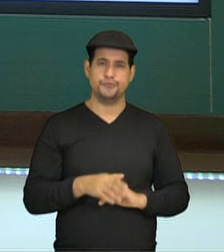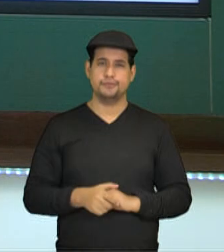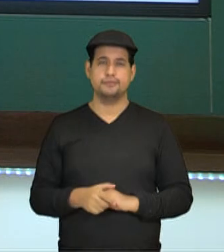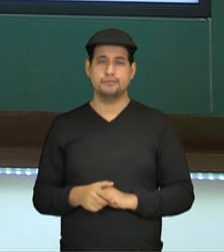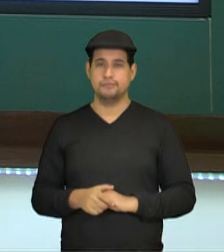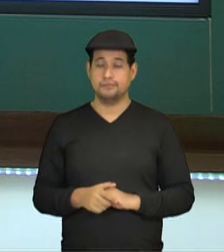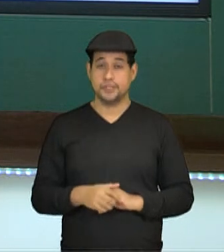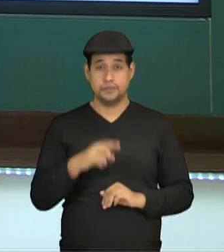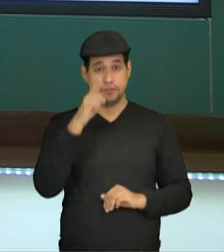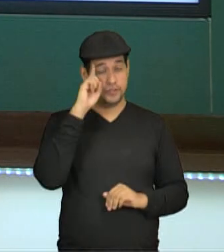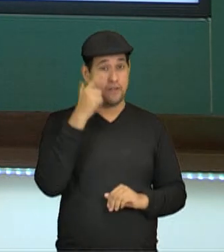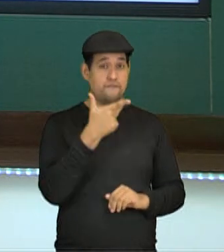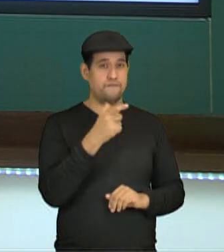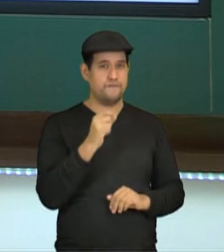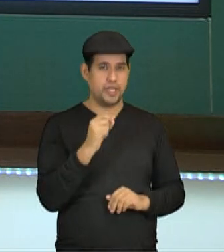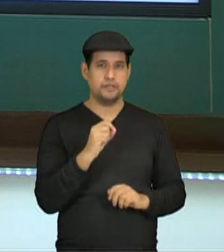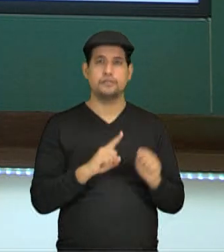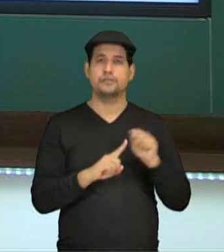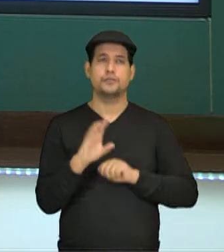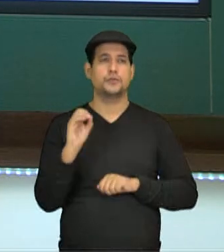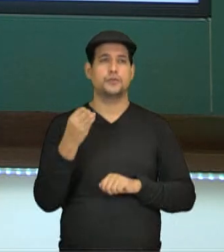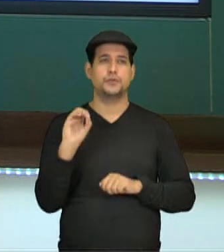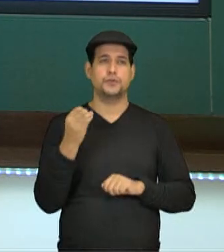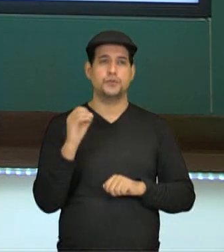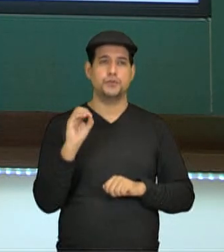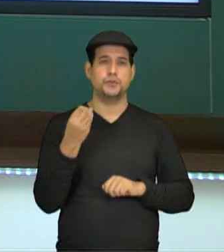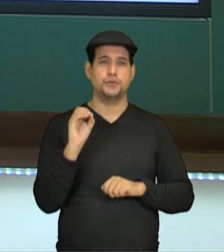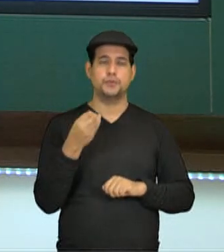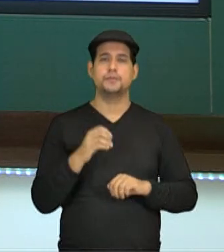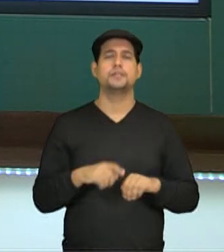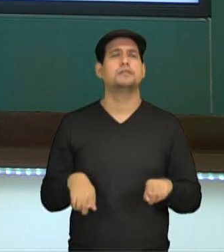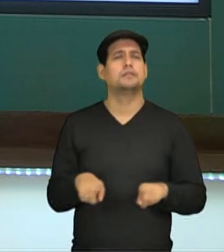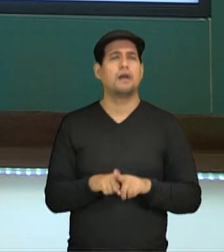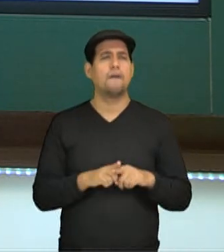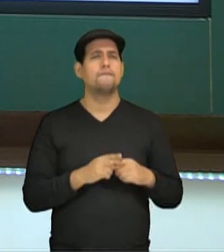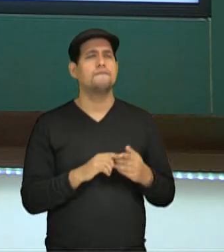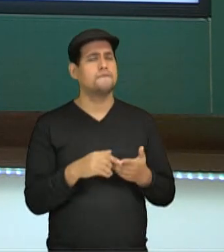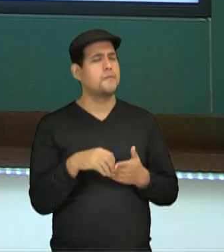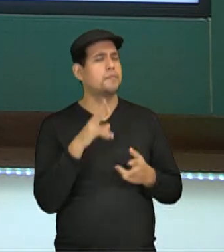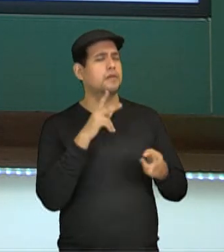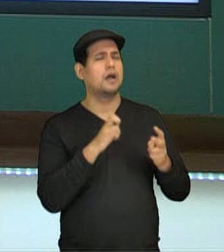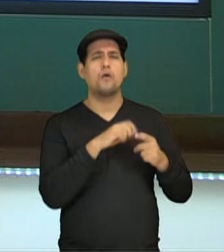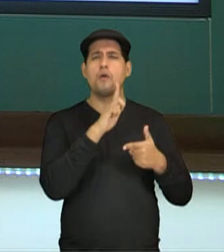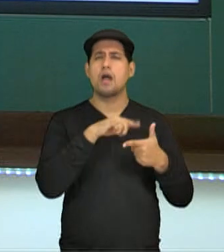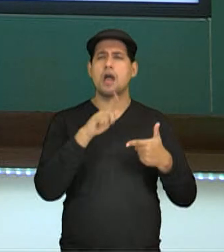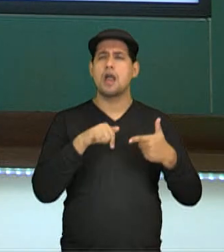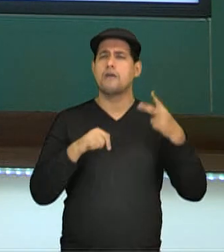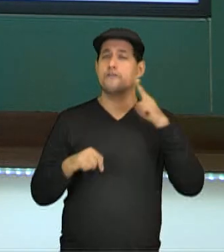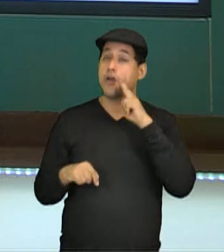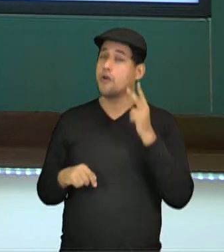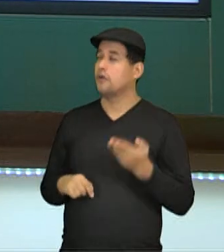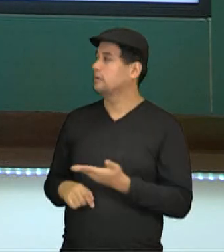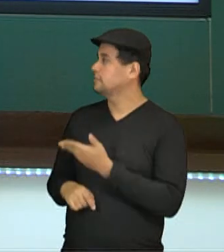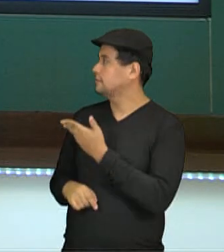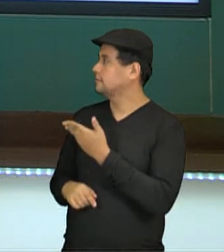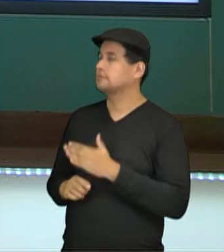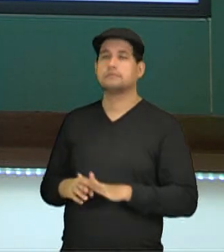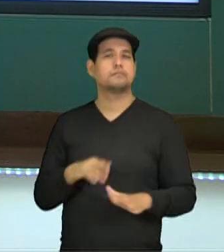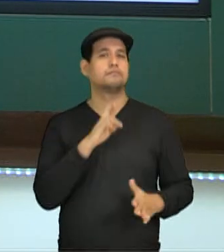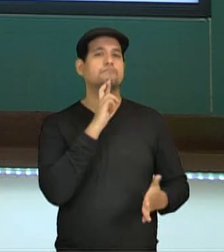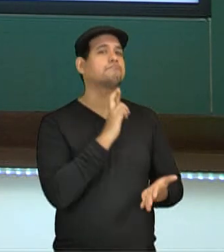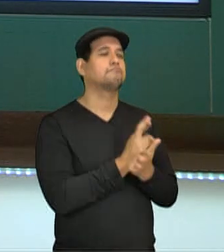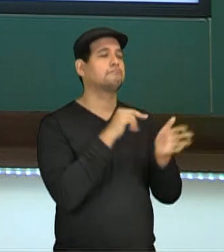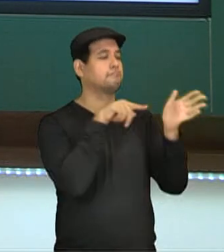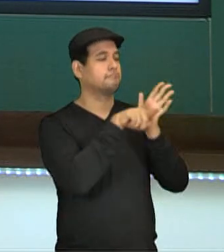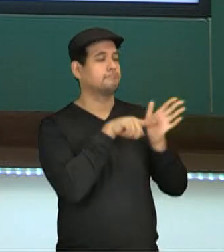bom? Nesse dia 20/10 aí. Então, com base nesse gráfico aqui, eu quero que você olhe esse gráfico e responda